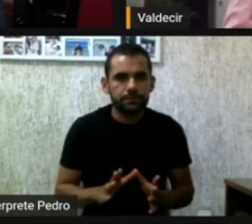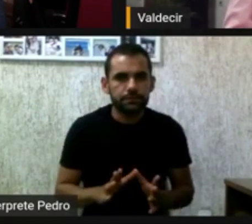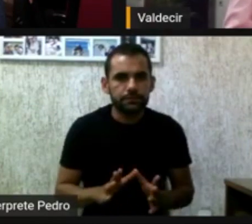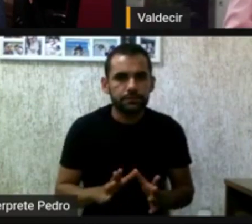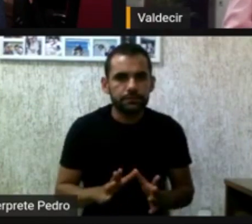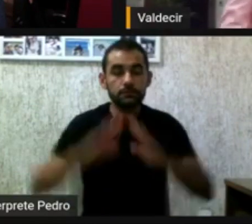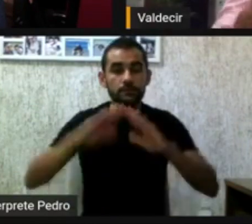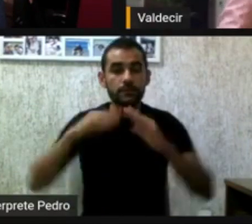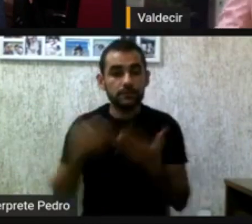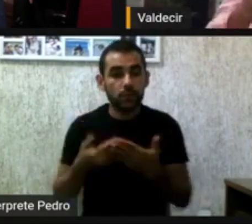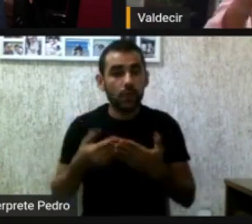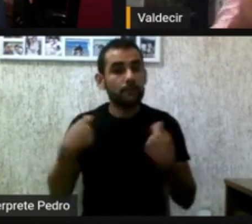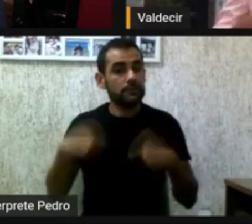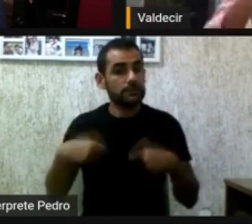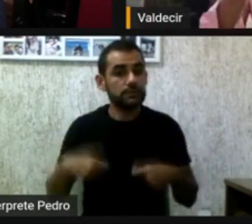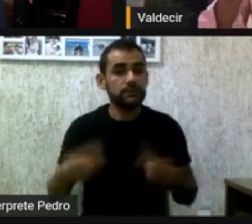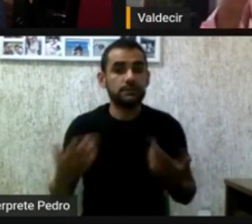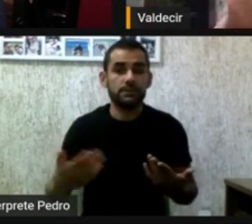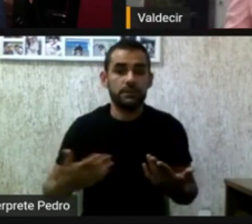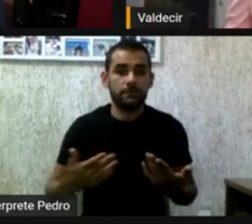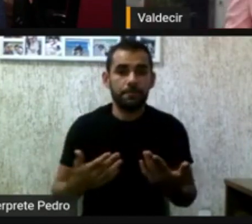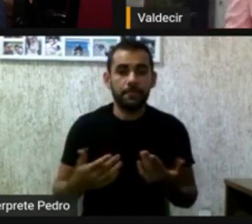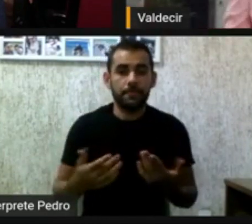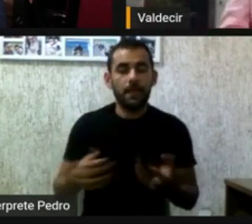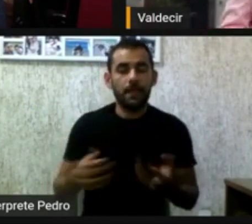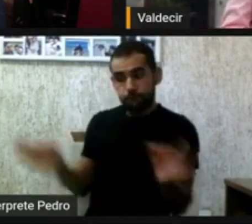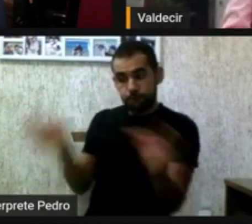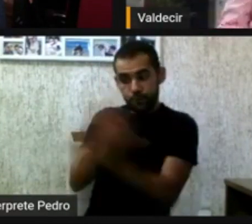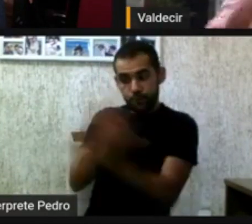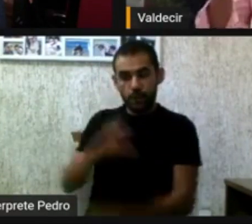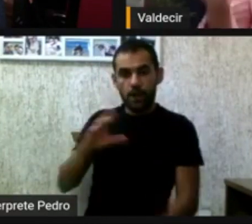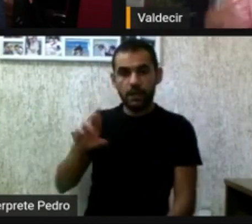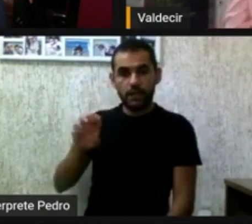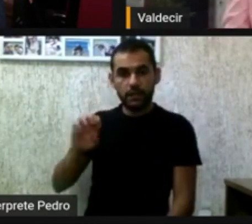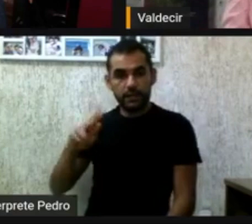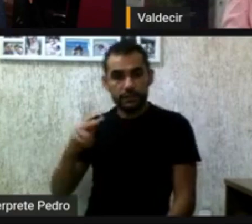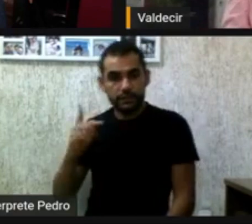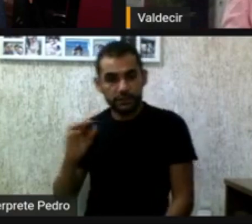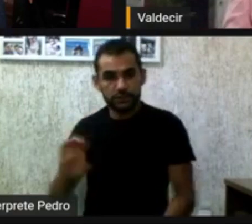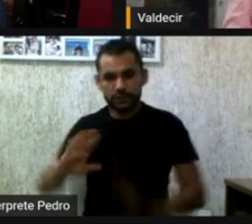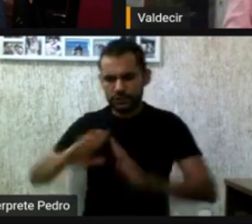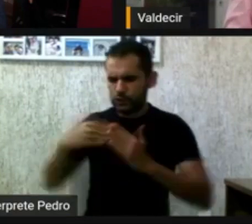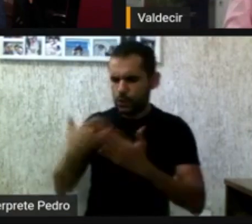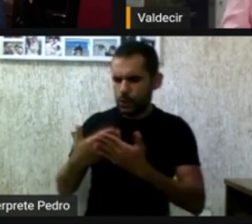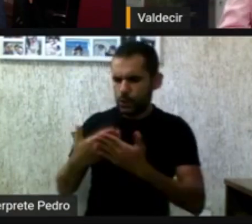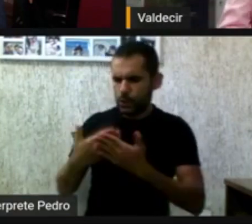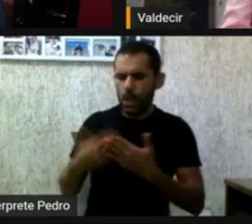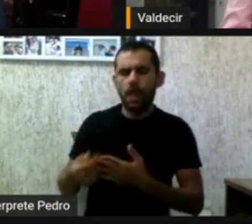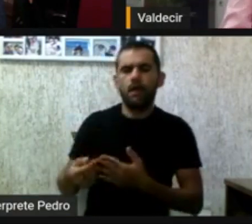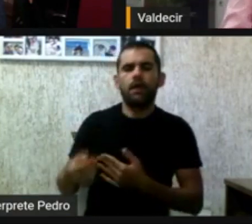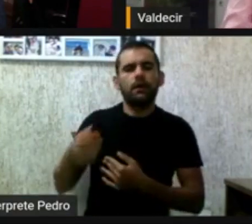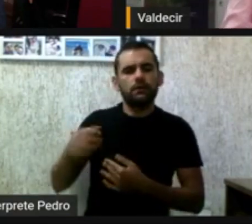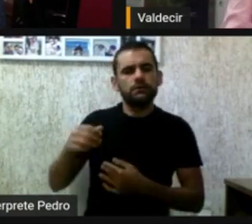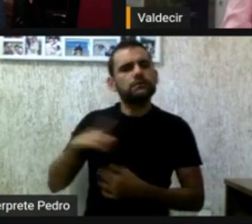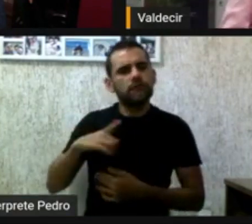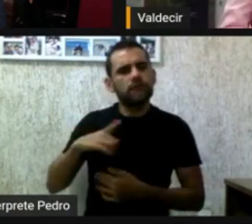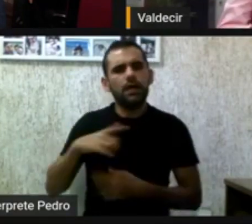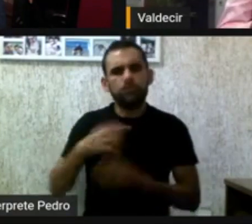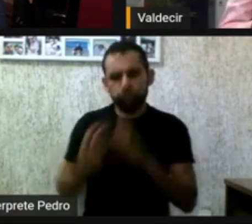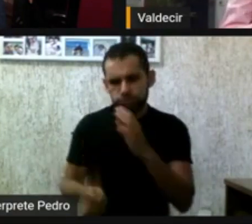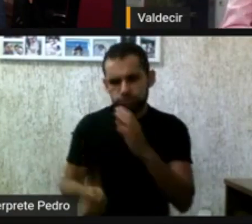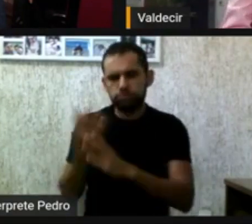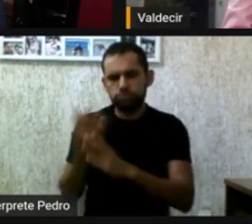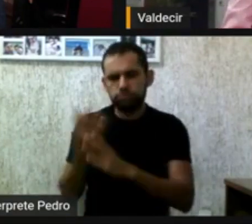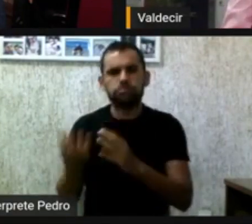Sabe? E outra coisa, mesmo terminando essas creches e escolas que foram recentemente inauguradas, tem que